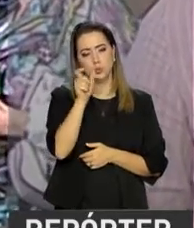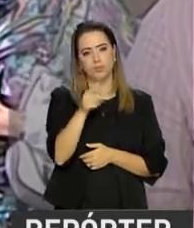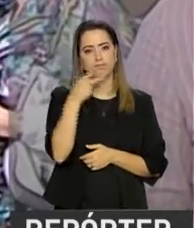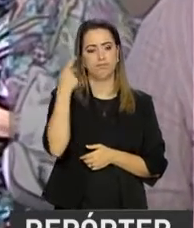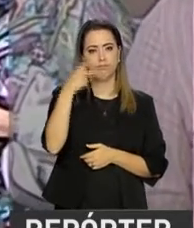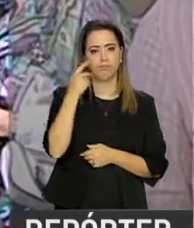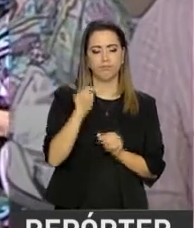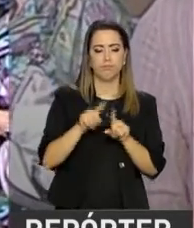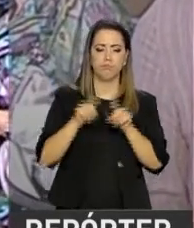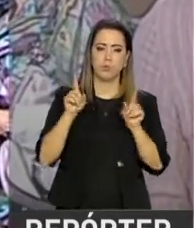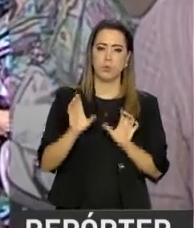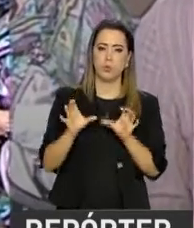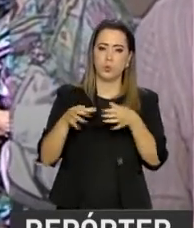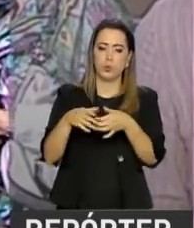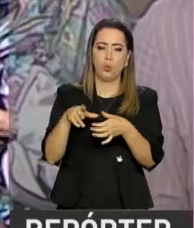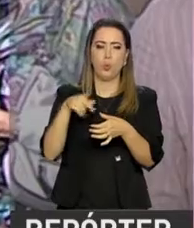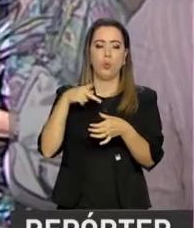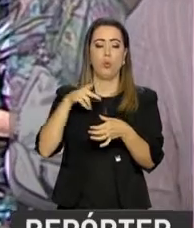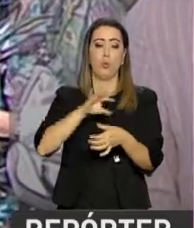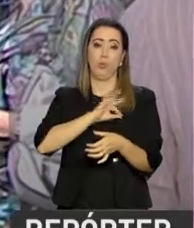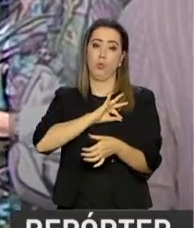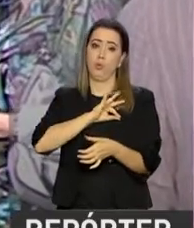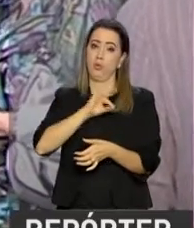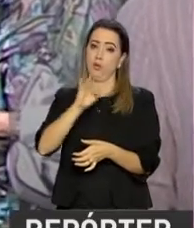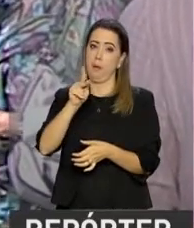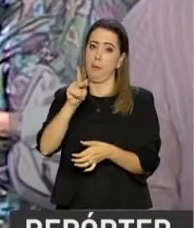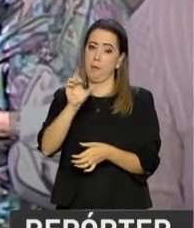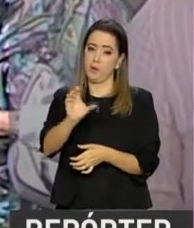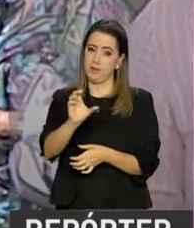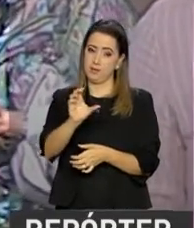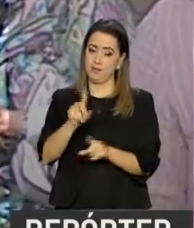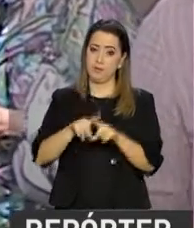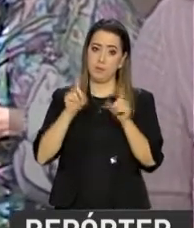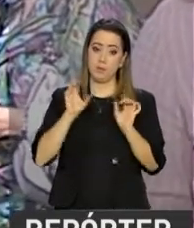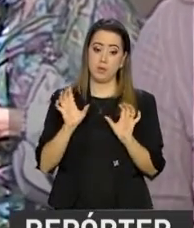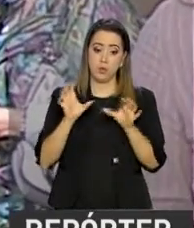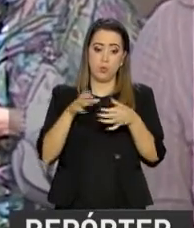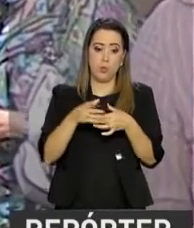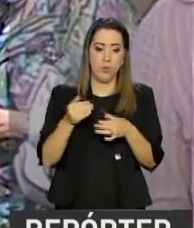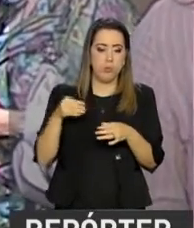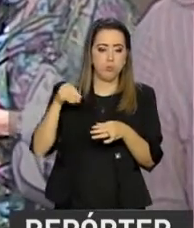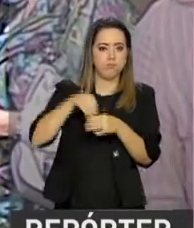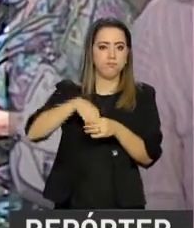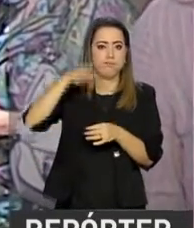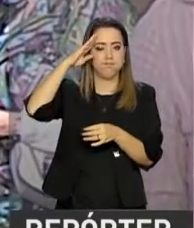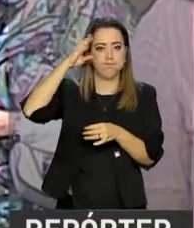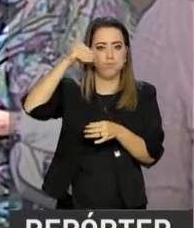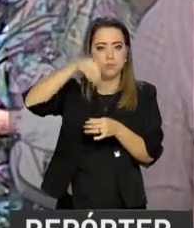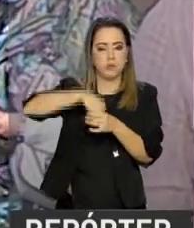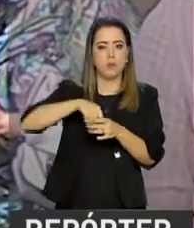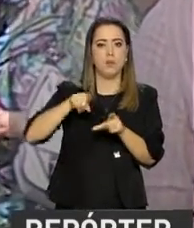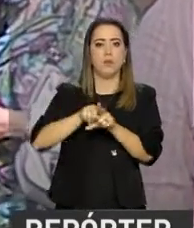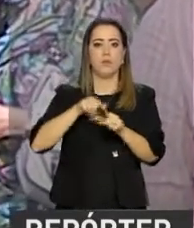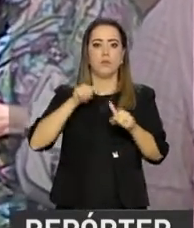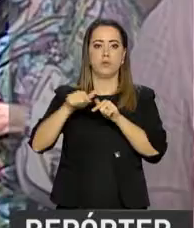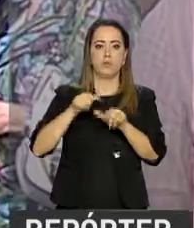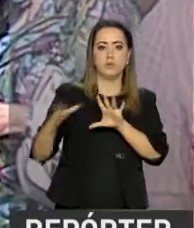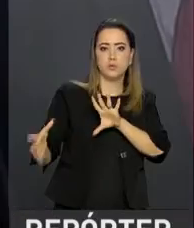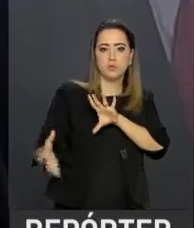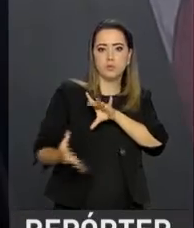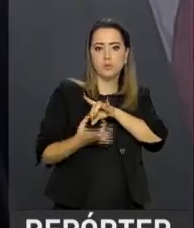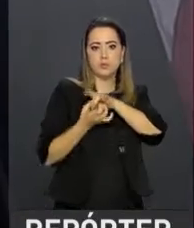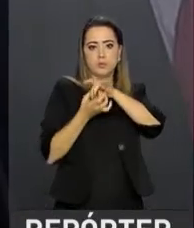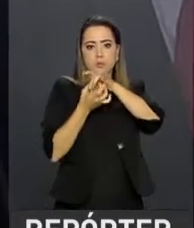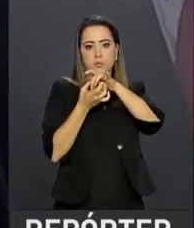a cargo da Polícia Civil do Rio de Janeiro, mas que, como o Estado está sob intervenção federal, será um trabalho